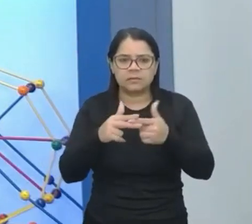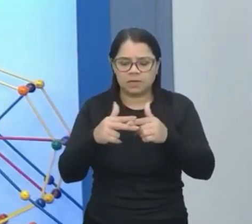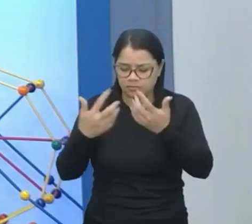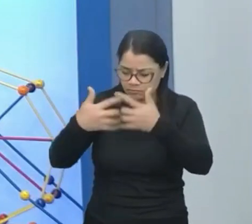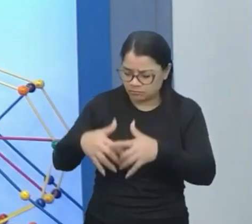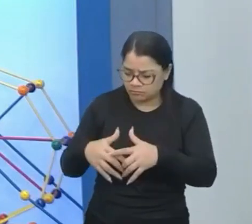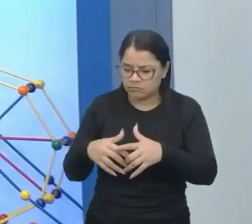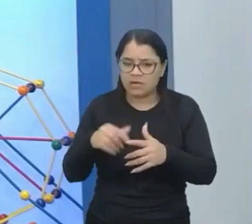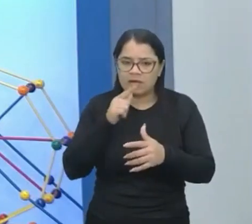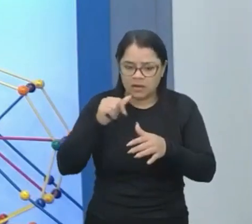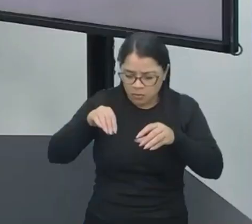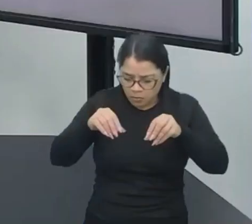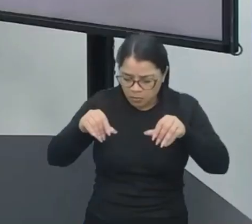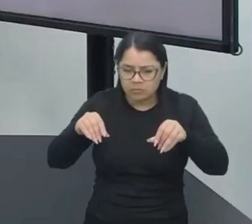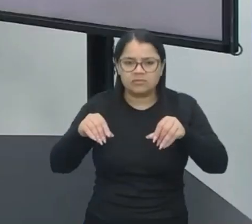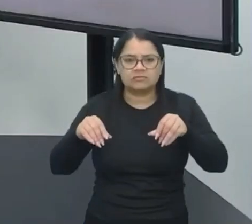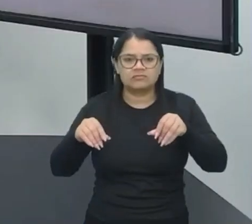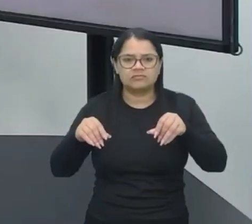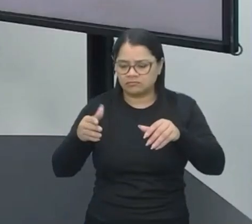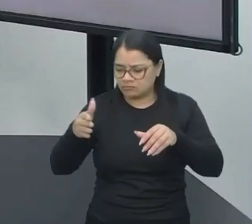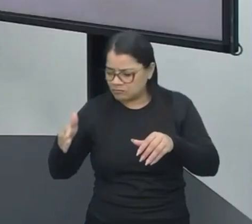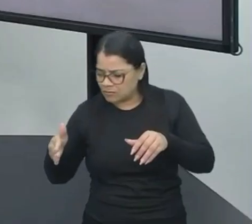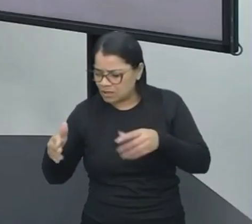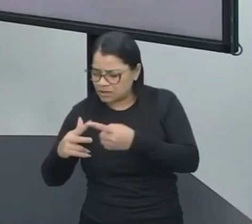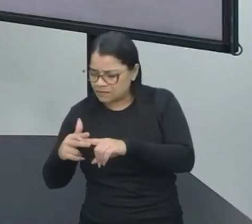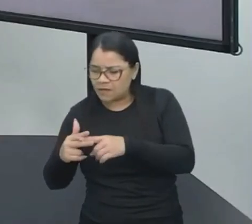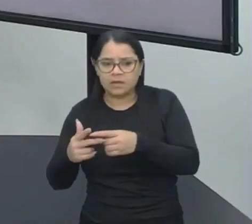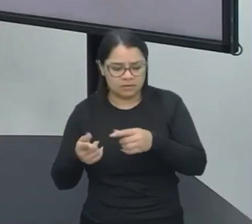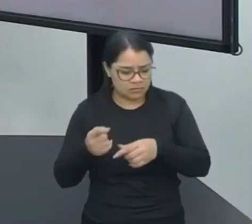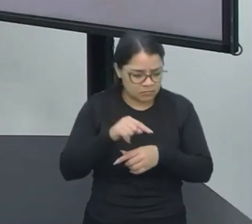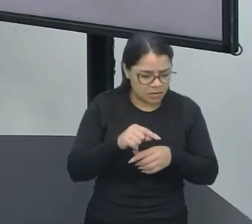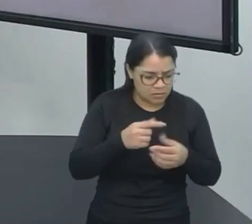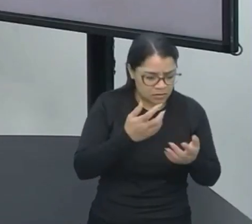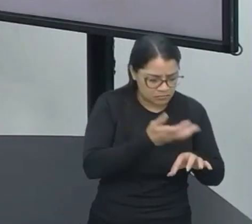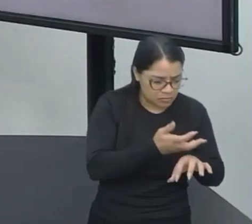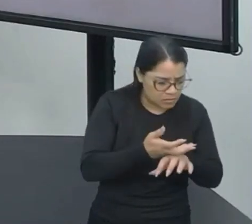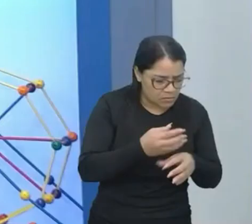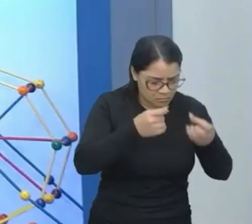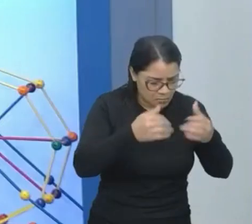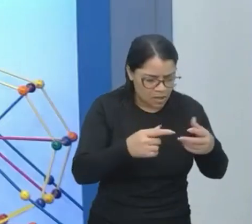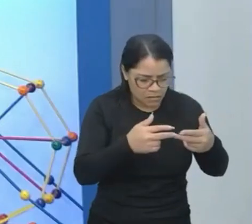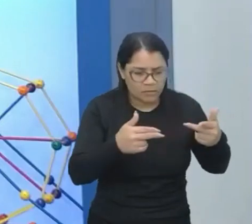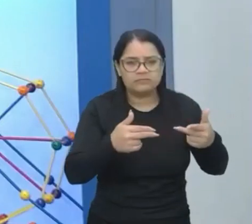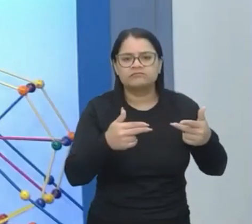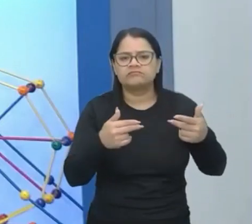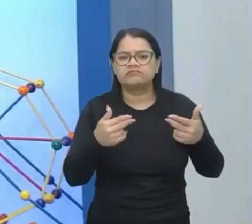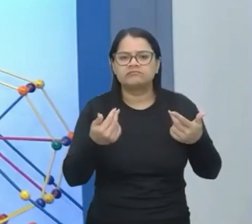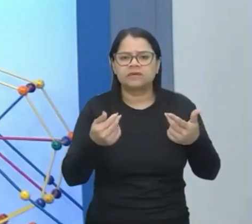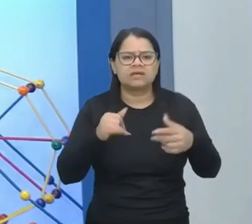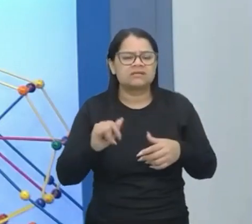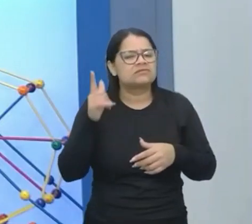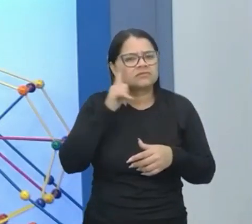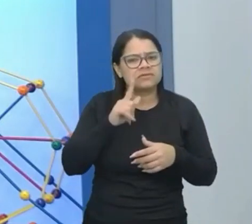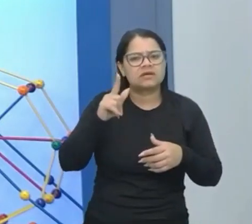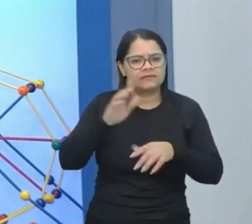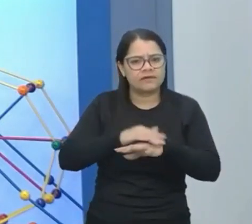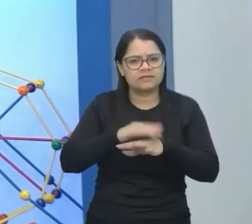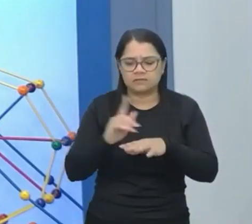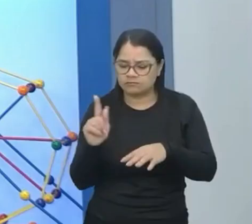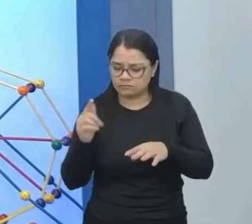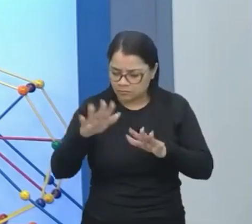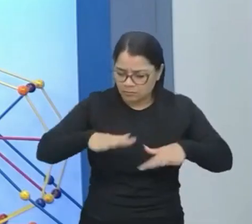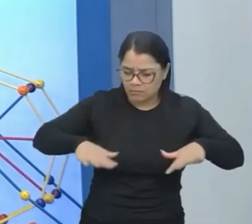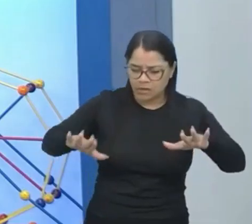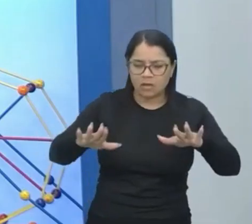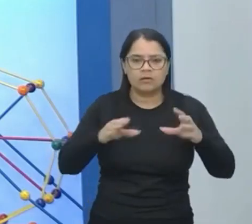úmidos, a parte de trás das ferramentas, num outro canto aqui separado os componentes do nosso kit. Se você também conseguir fazer esse gerenciamento,